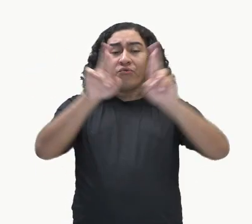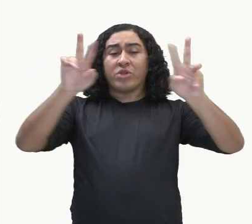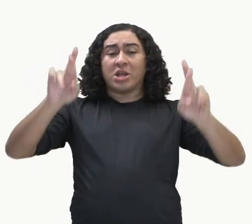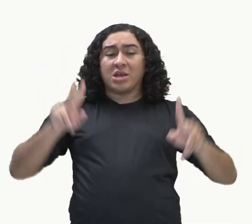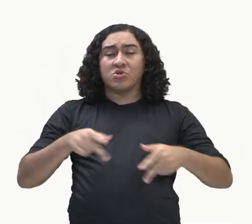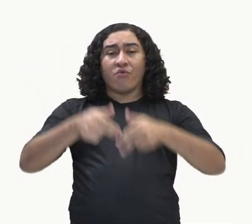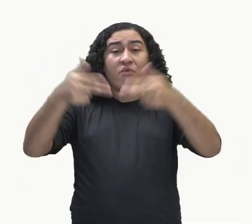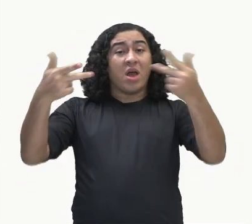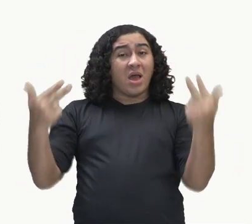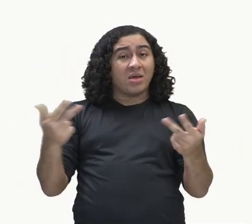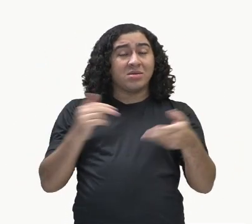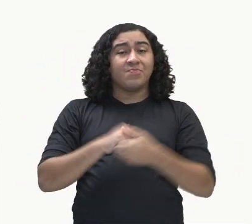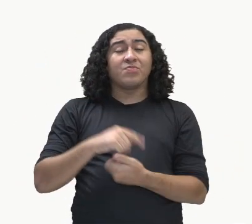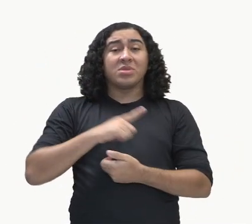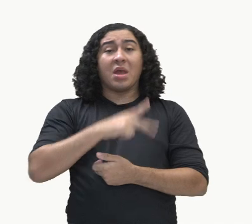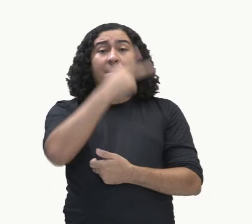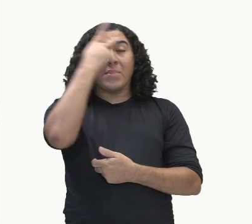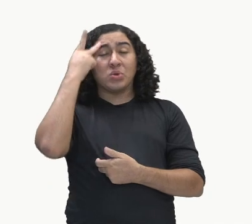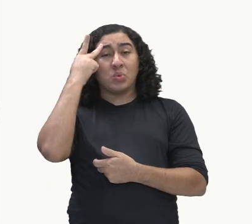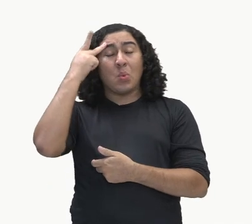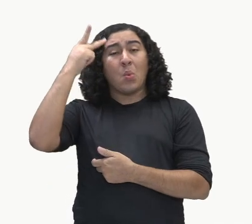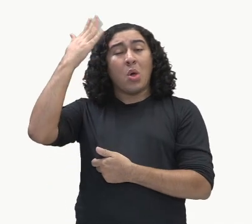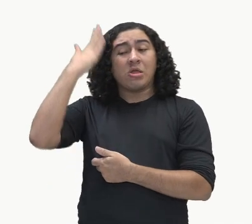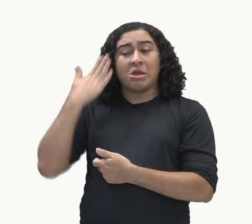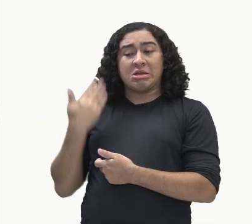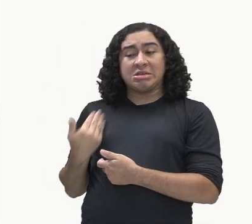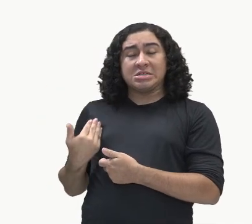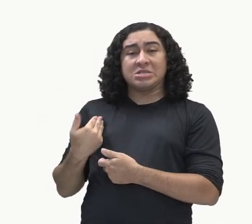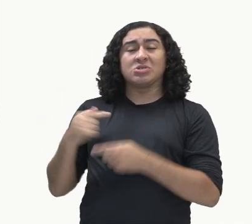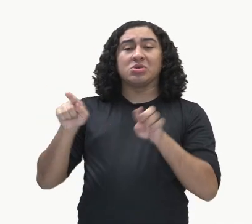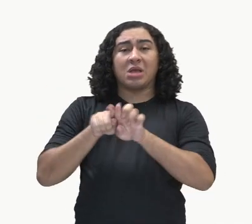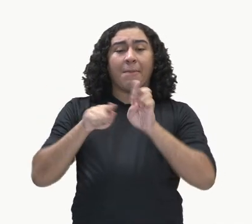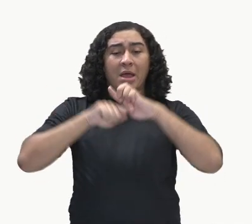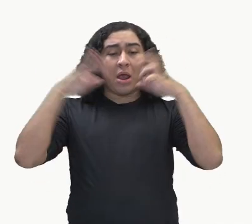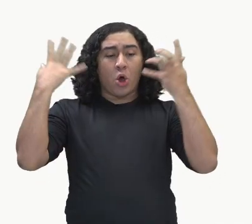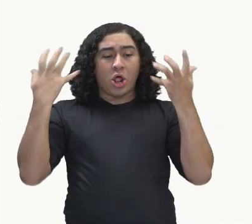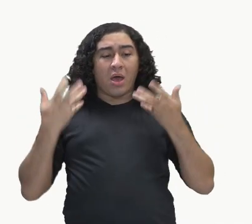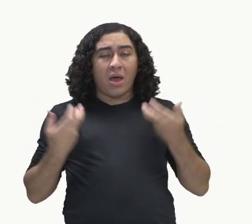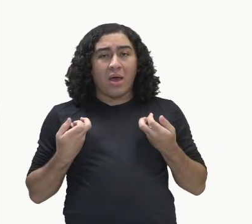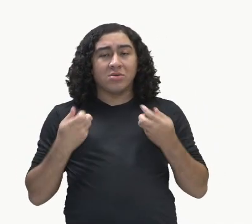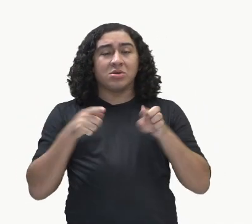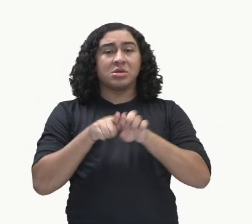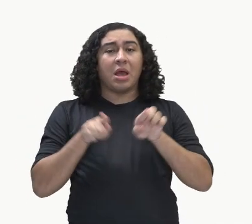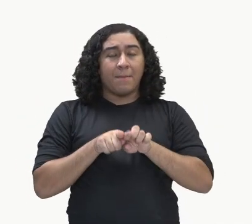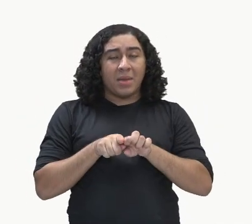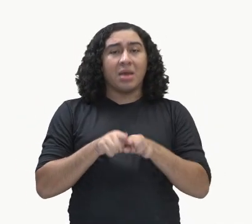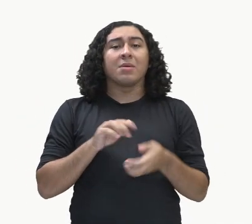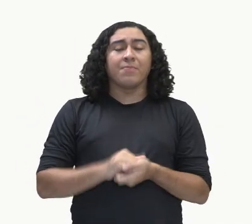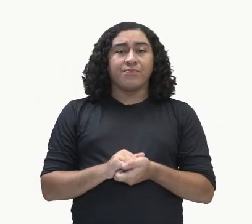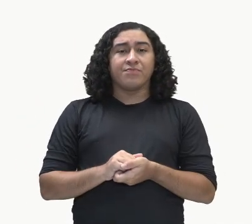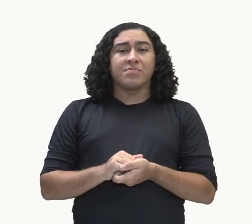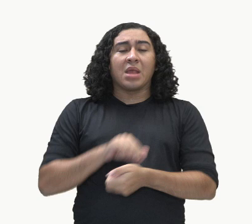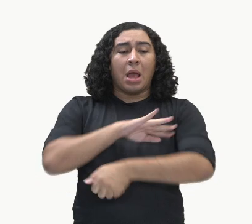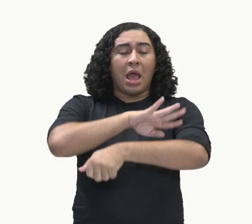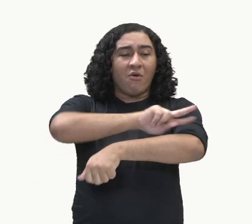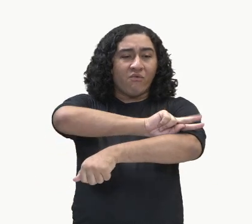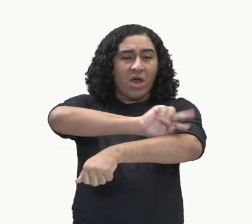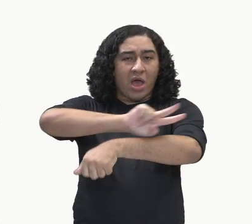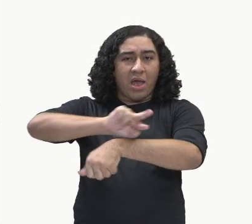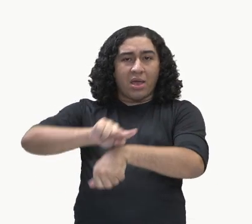variado. Tem gente com cabelo lisinho, outro enrolado, a pele mais escura, não é? A pele mais clara. São